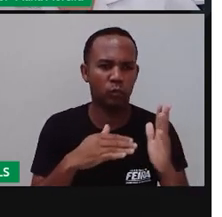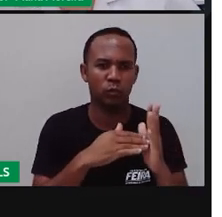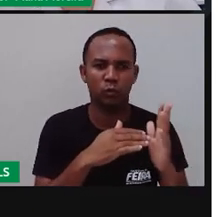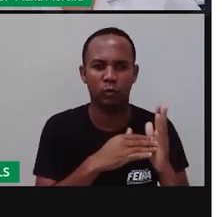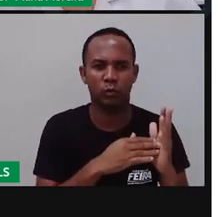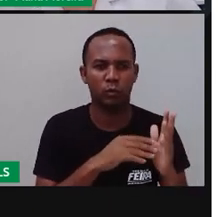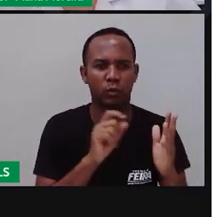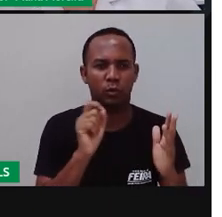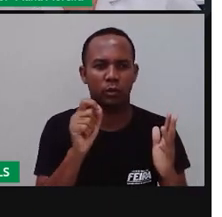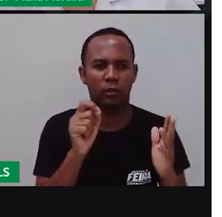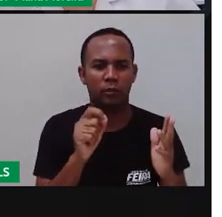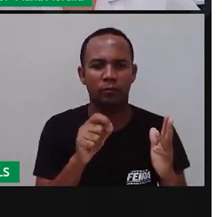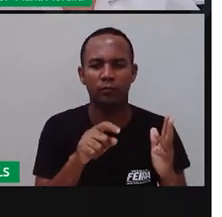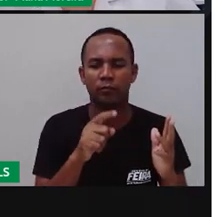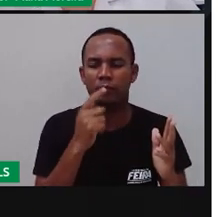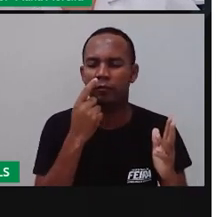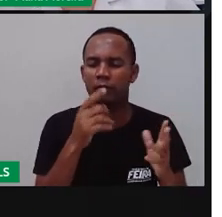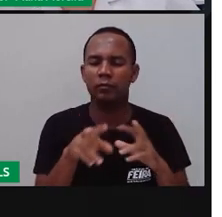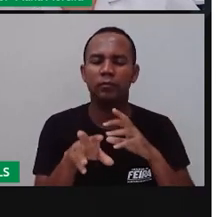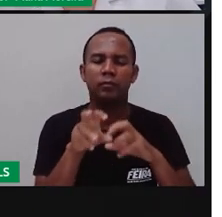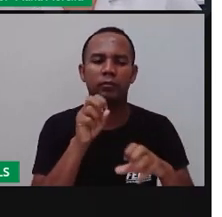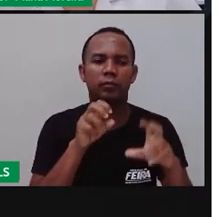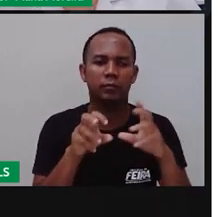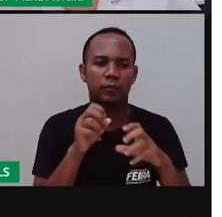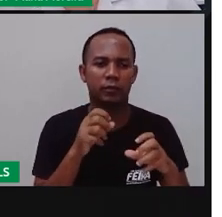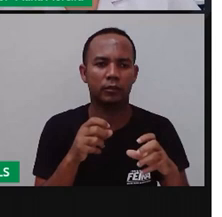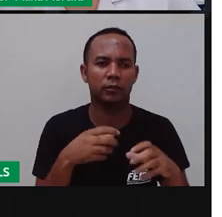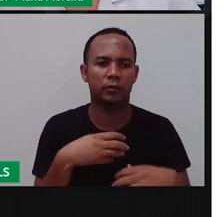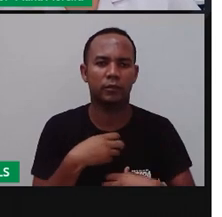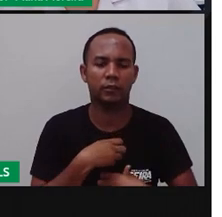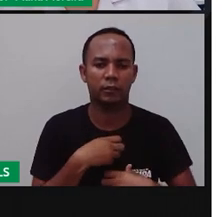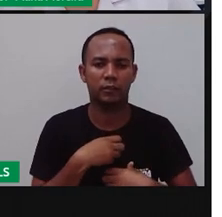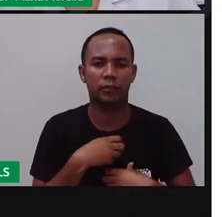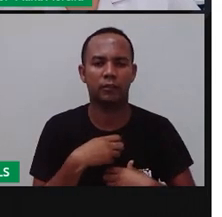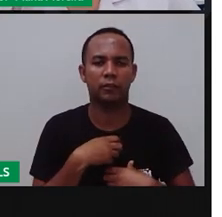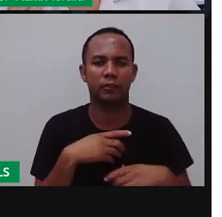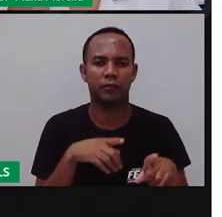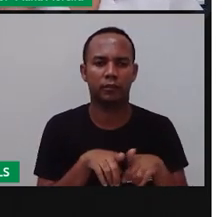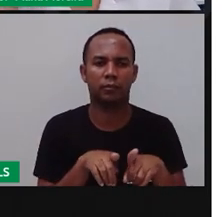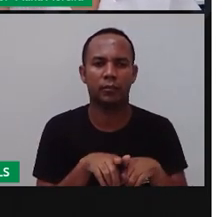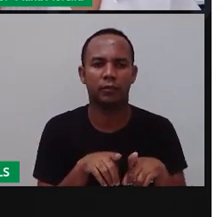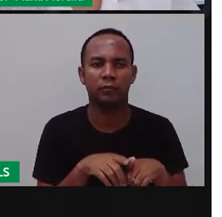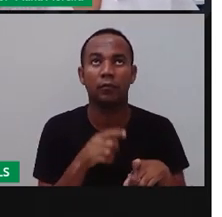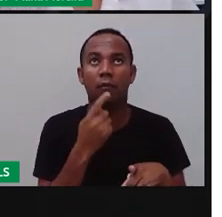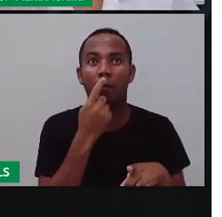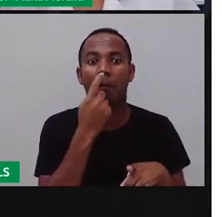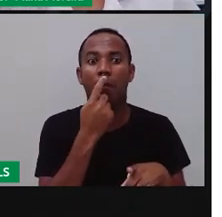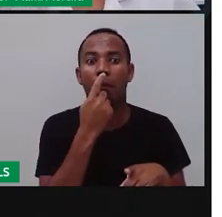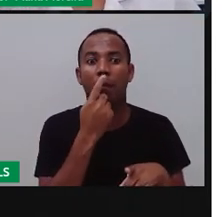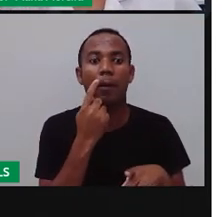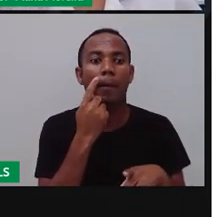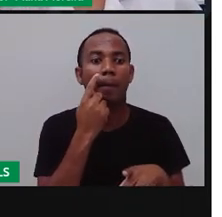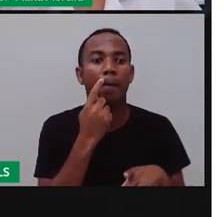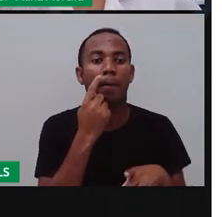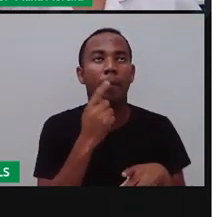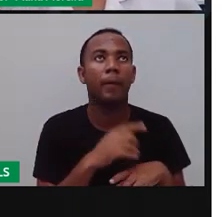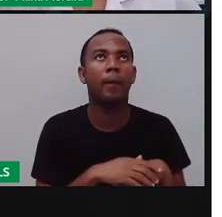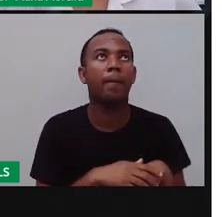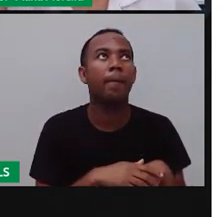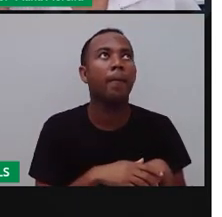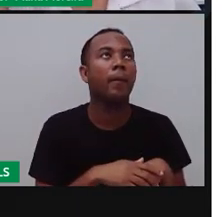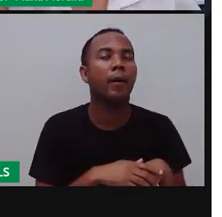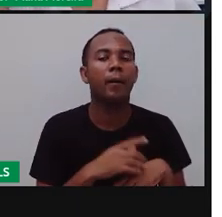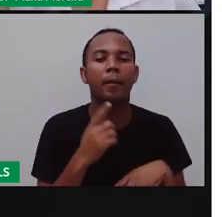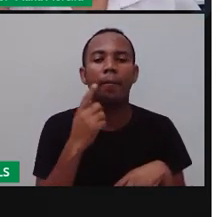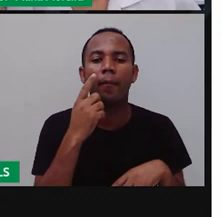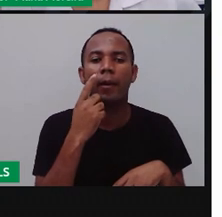de células sensoriais que ficam na cavidade o quê? Nasal, que é isso aqui, ó. Isso aqui